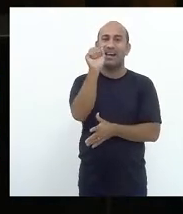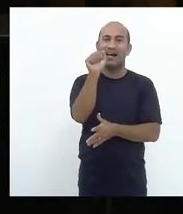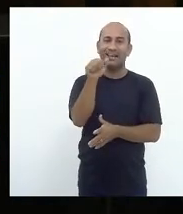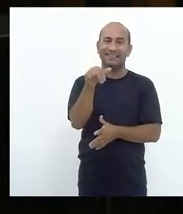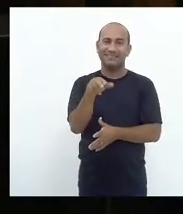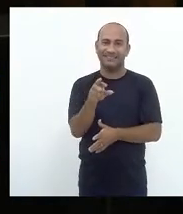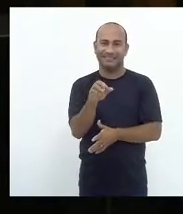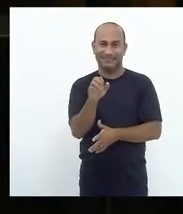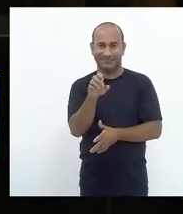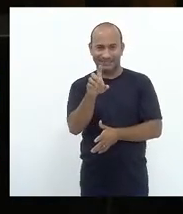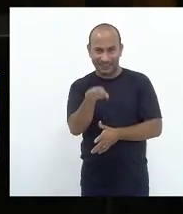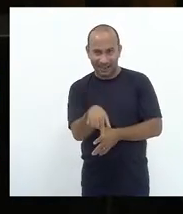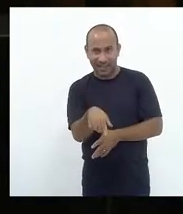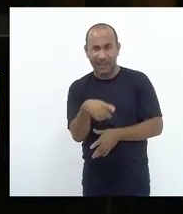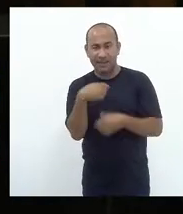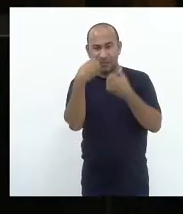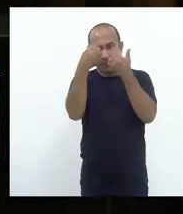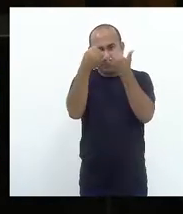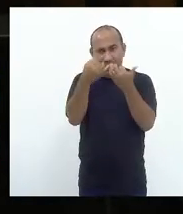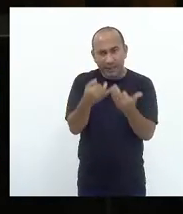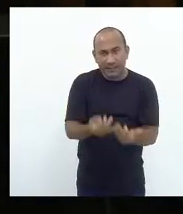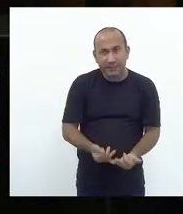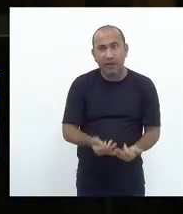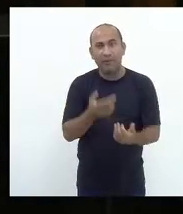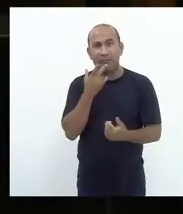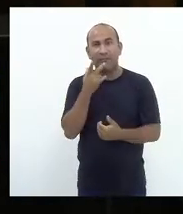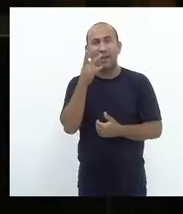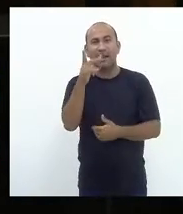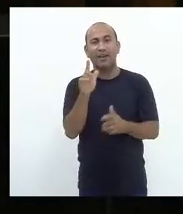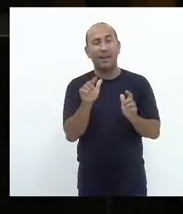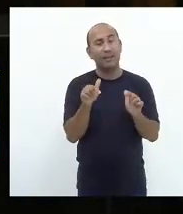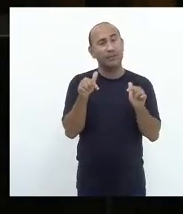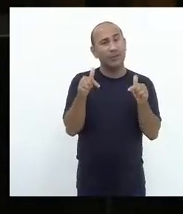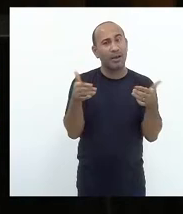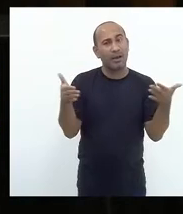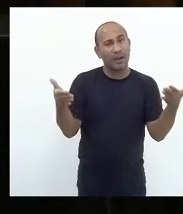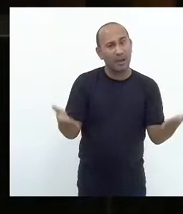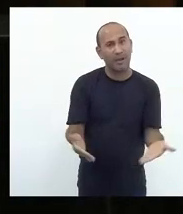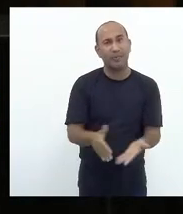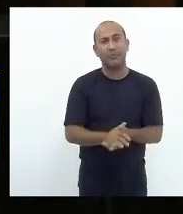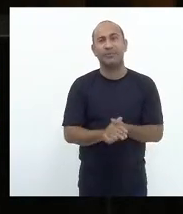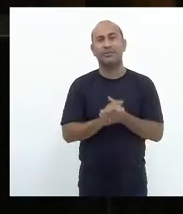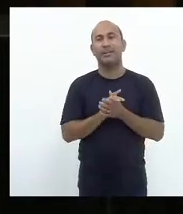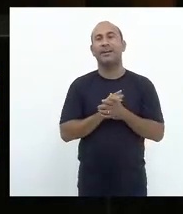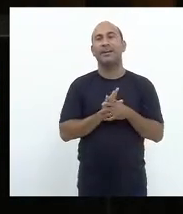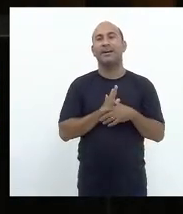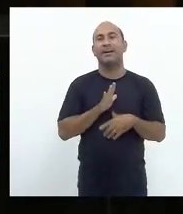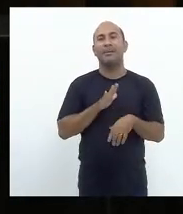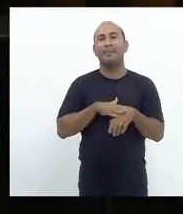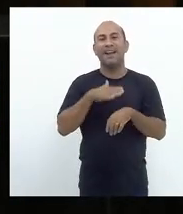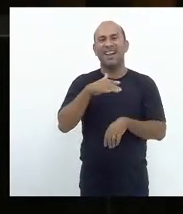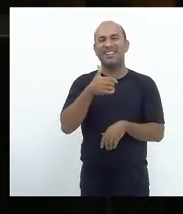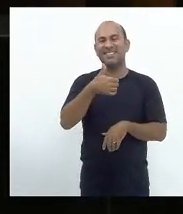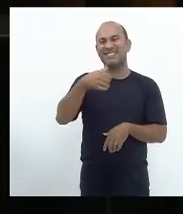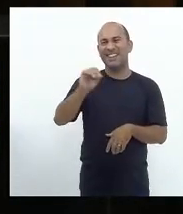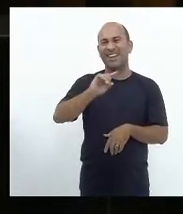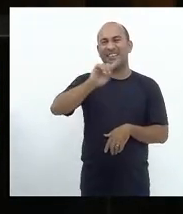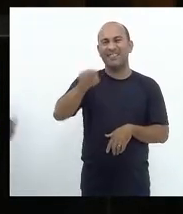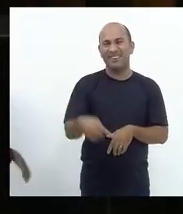E uma das justificativas aqui está assim, ó: atualmente mais de